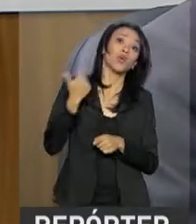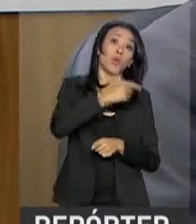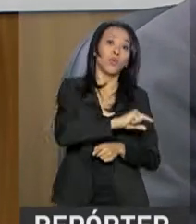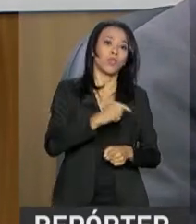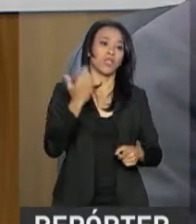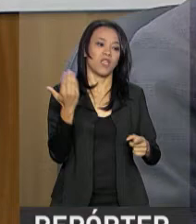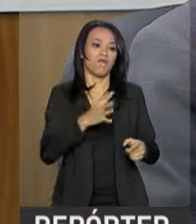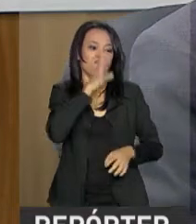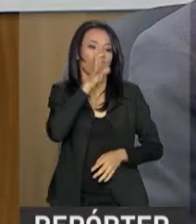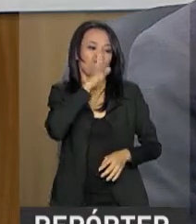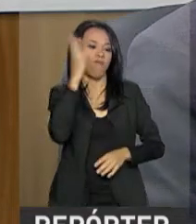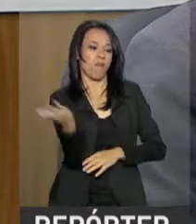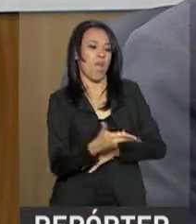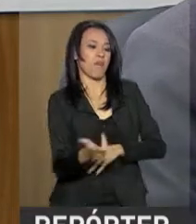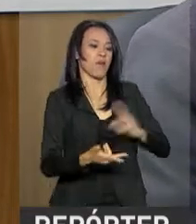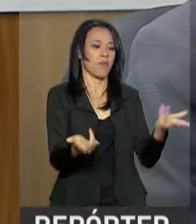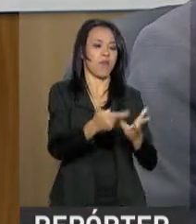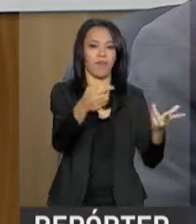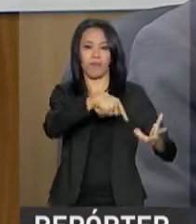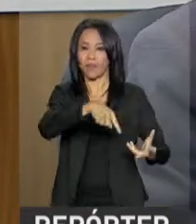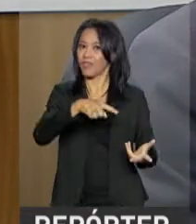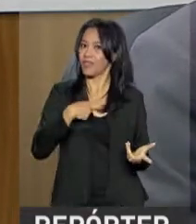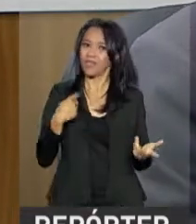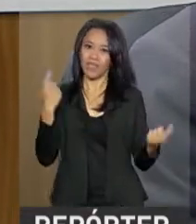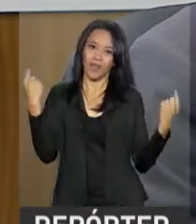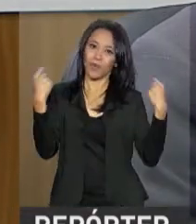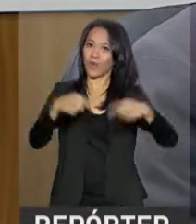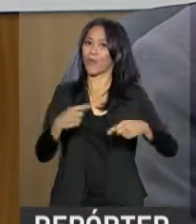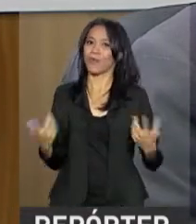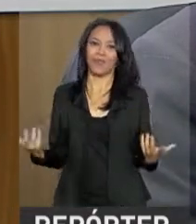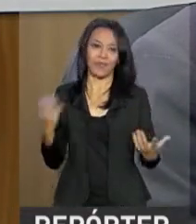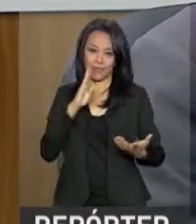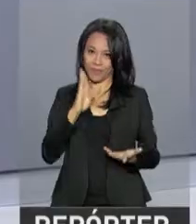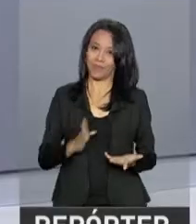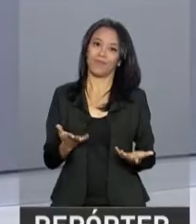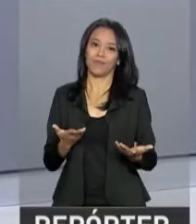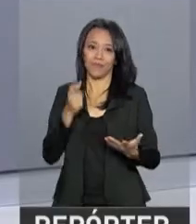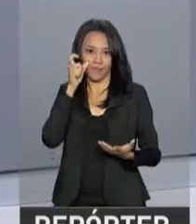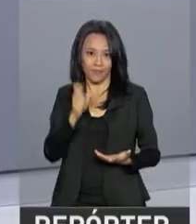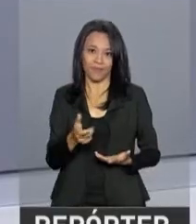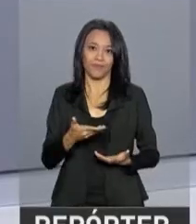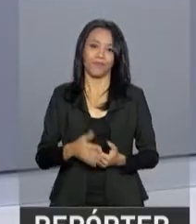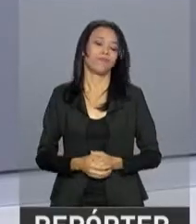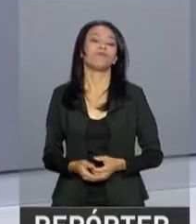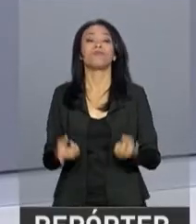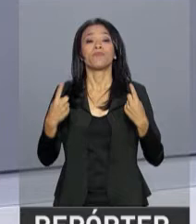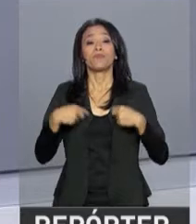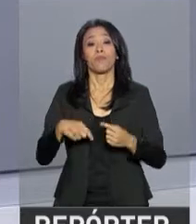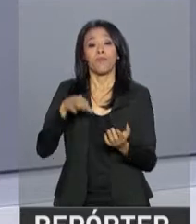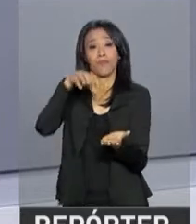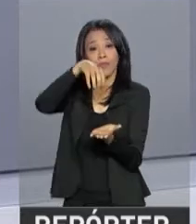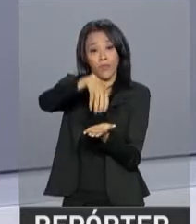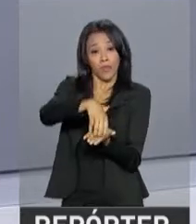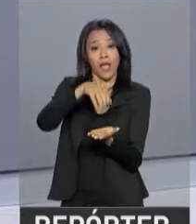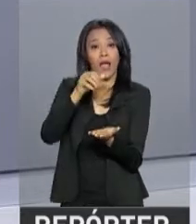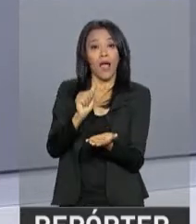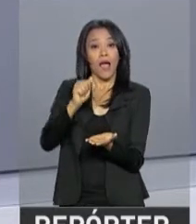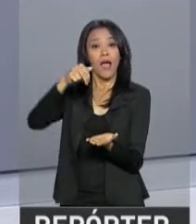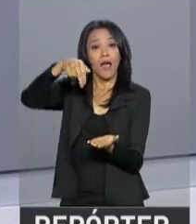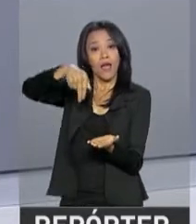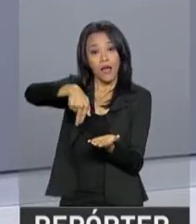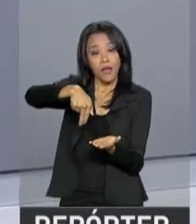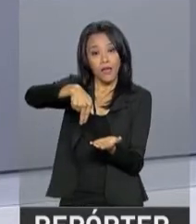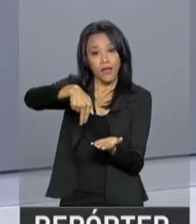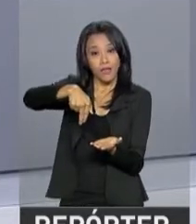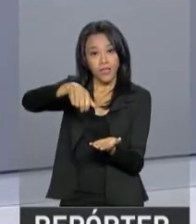desmatamento criminoso ilegal e que atenta contra os interesses do brasil a agência nacional de saúde suplementar a